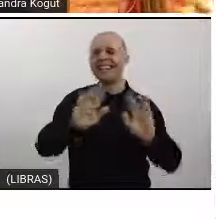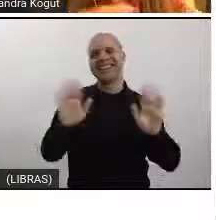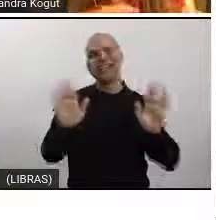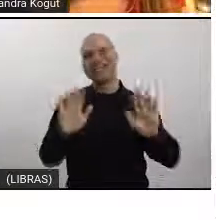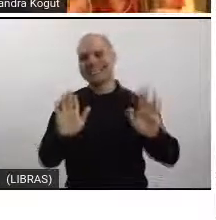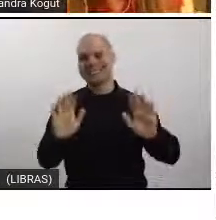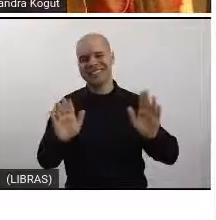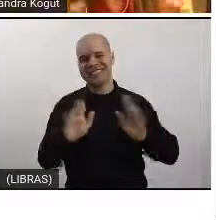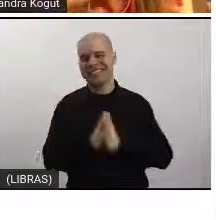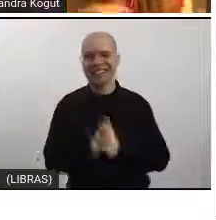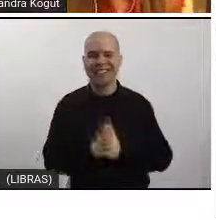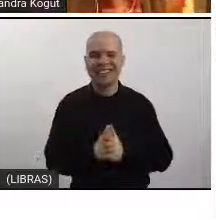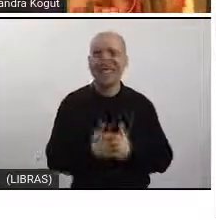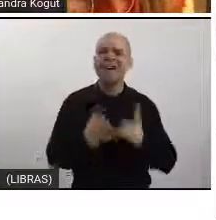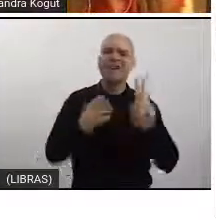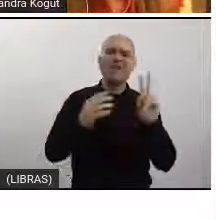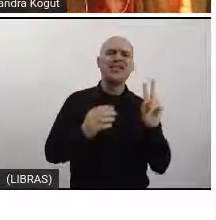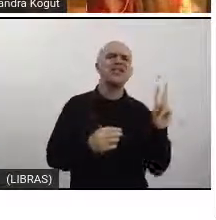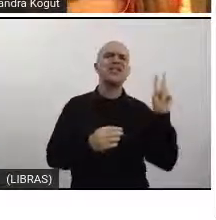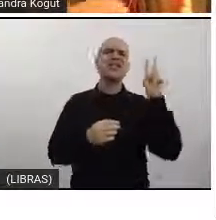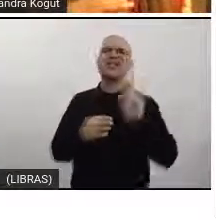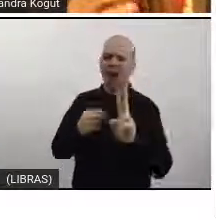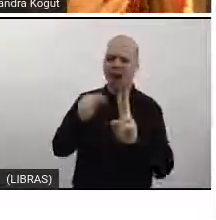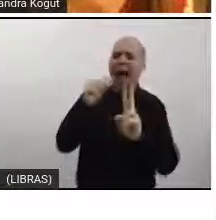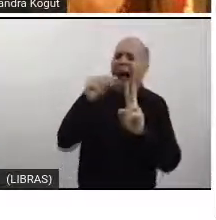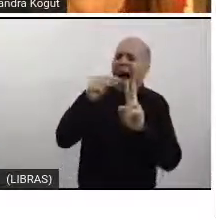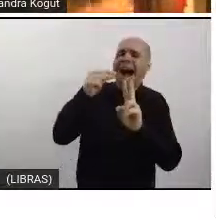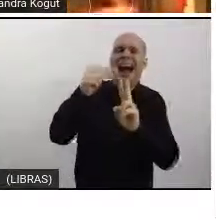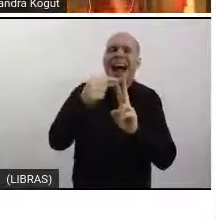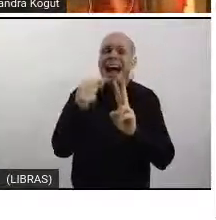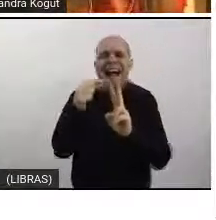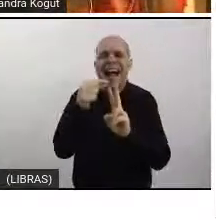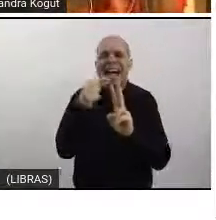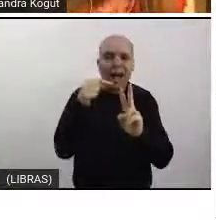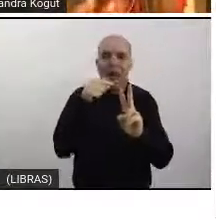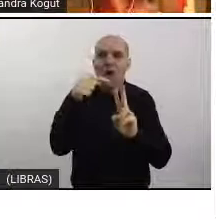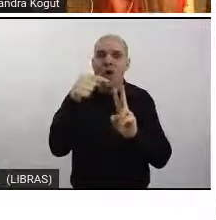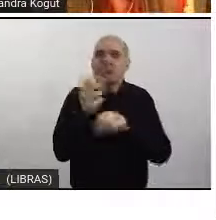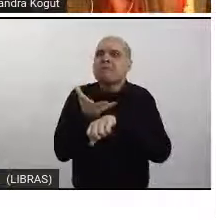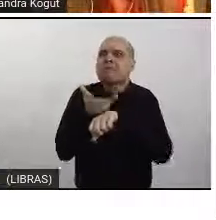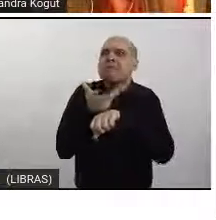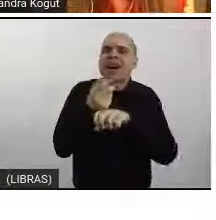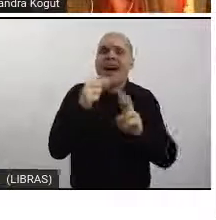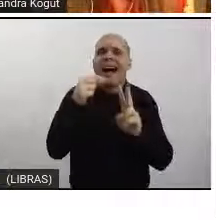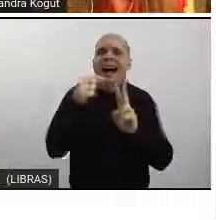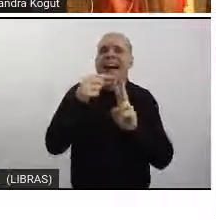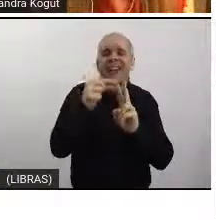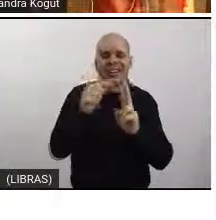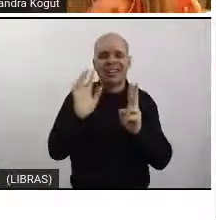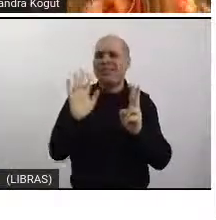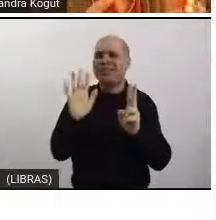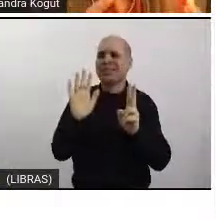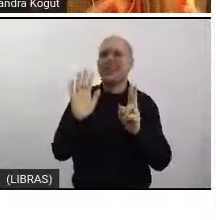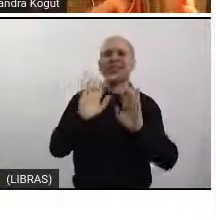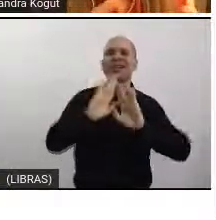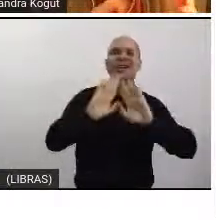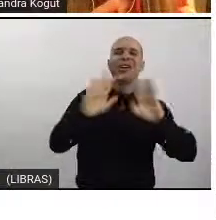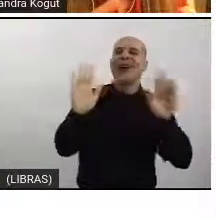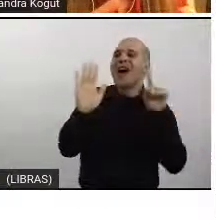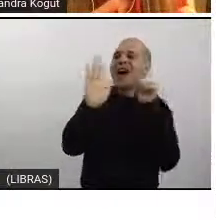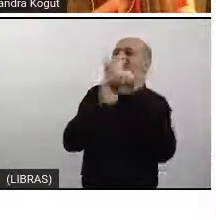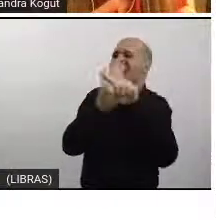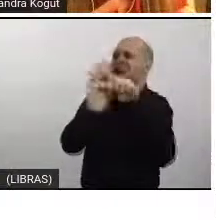falando dupla especializada, não? Olha o Márcio Doctors, novinho,